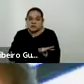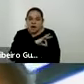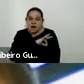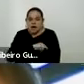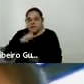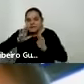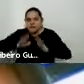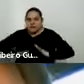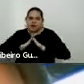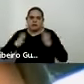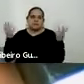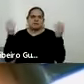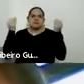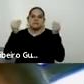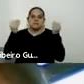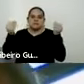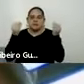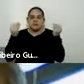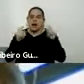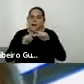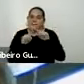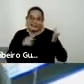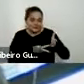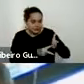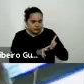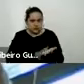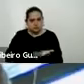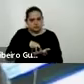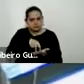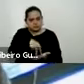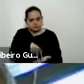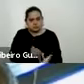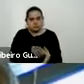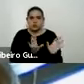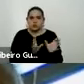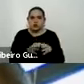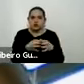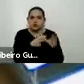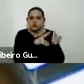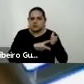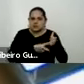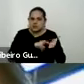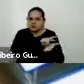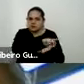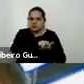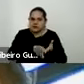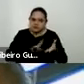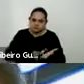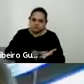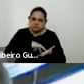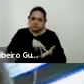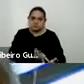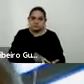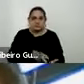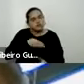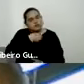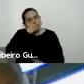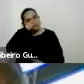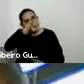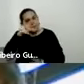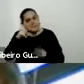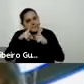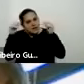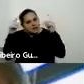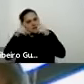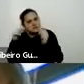se posicionou e, junto com as centrais sindicais, obviamente, a gente foi para Brasília e disse, olha, nós não concordamos, acho